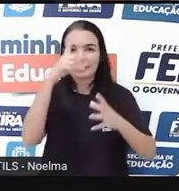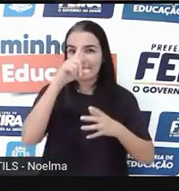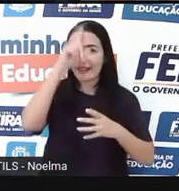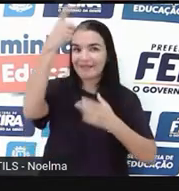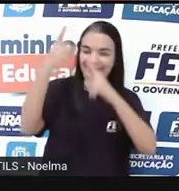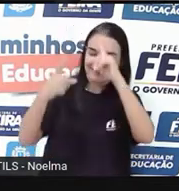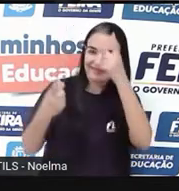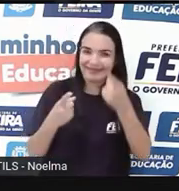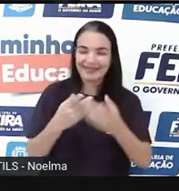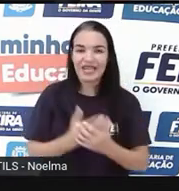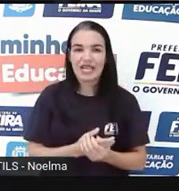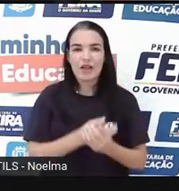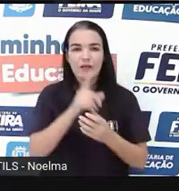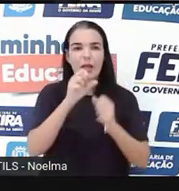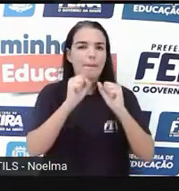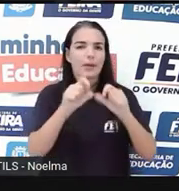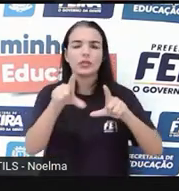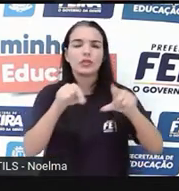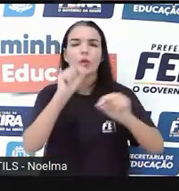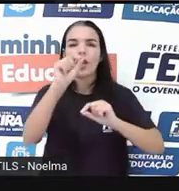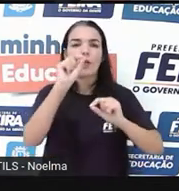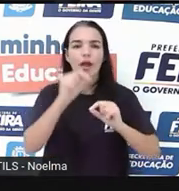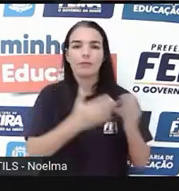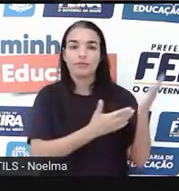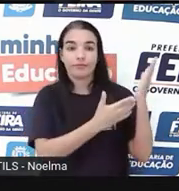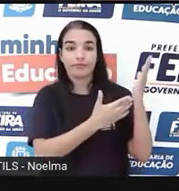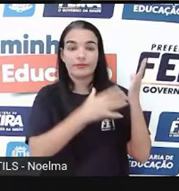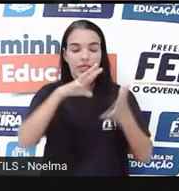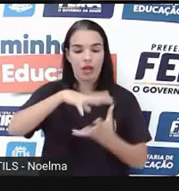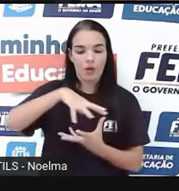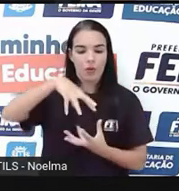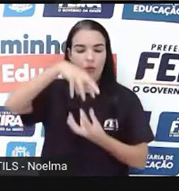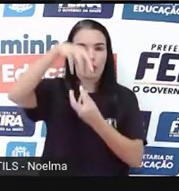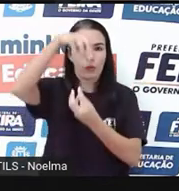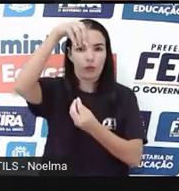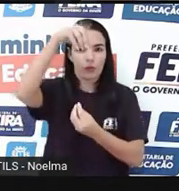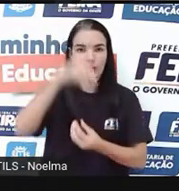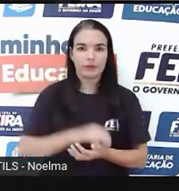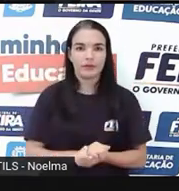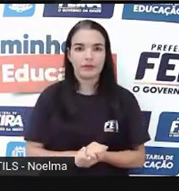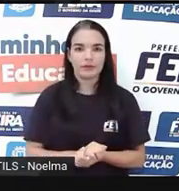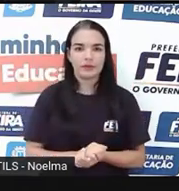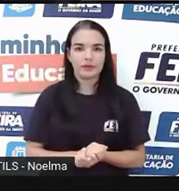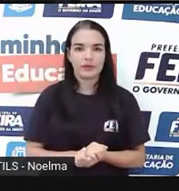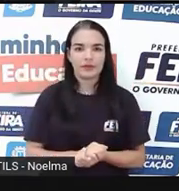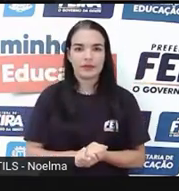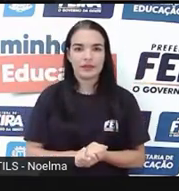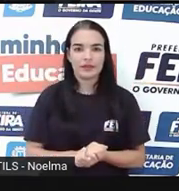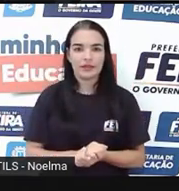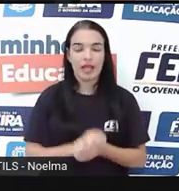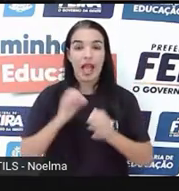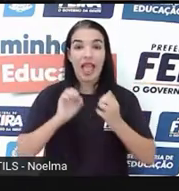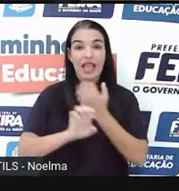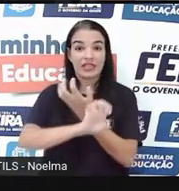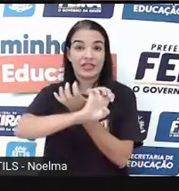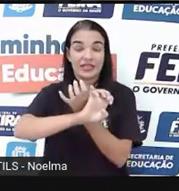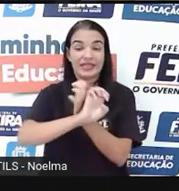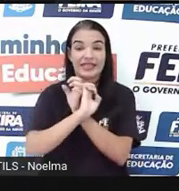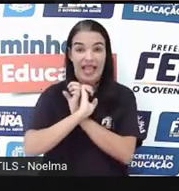ok? Vocês podem escolher esta fantasia, Phantom. Ou então,